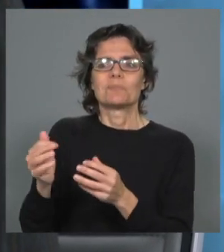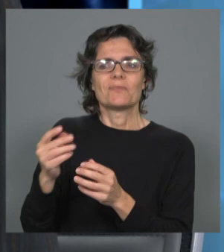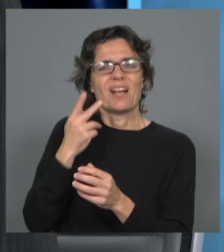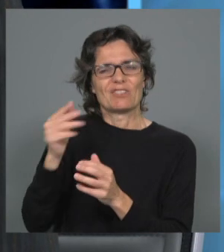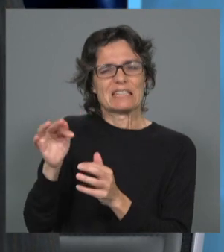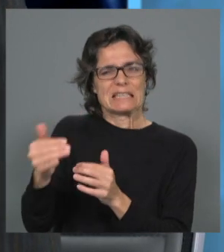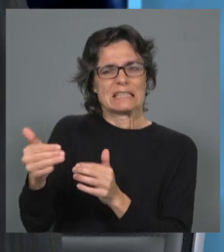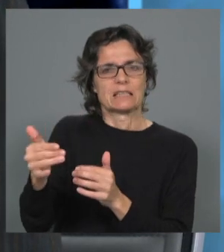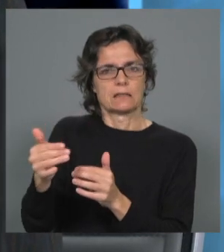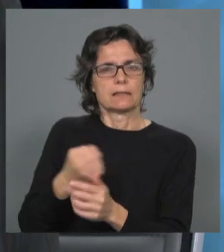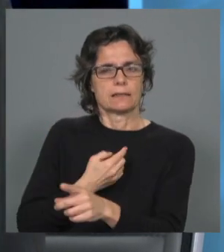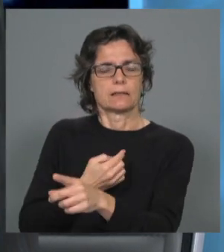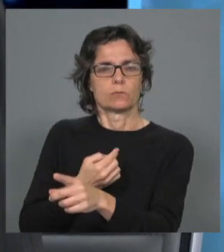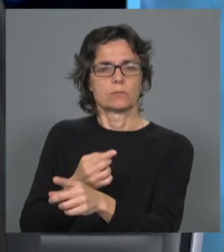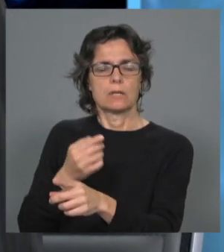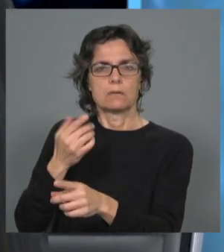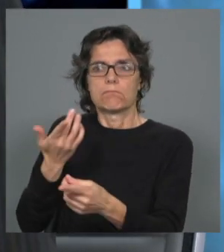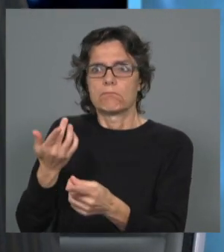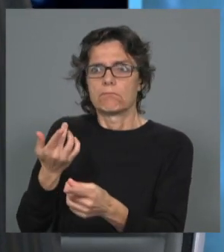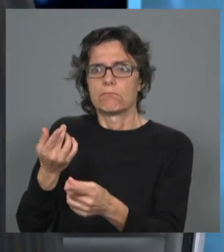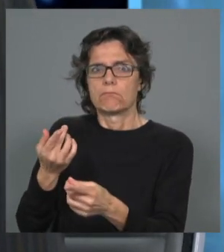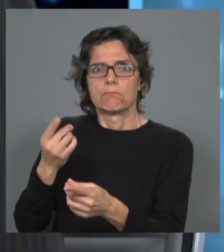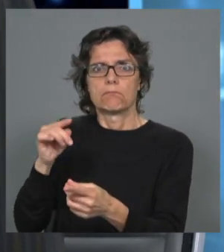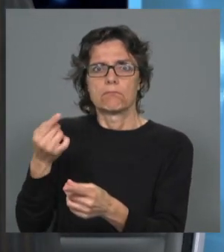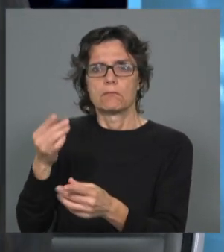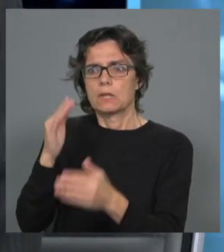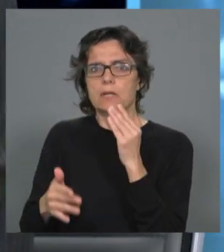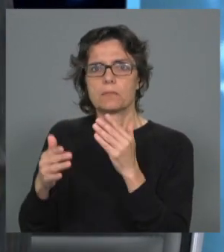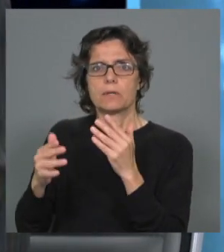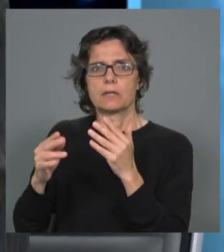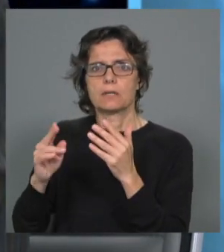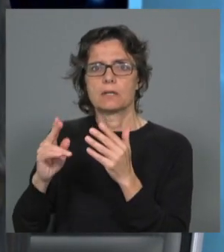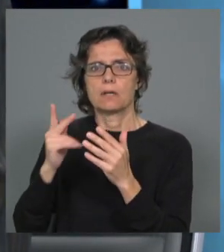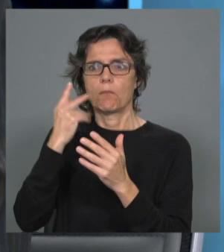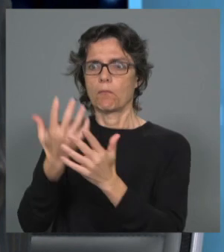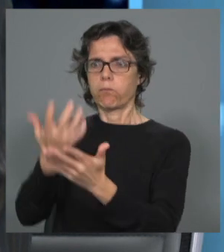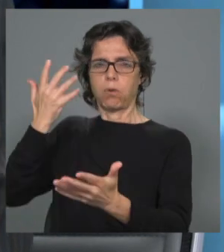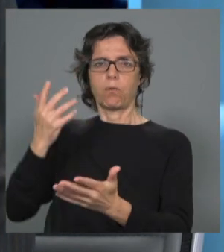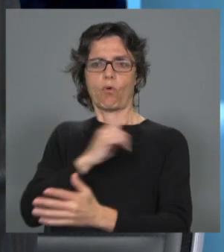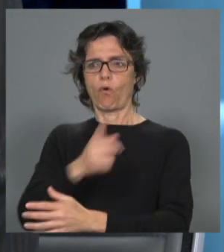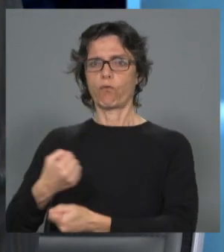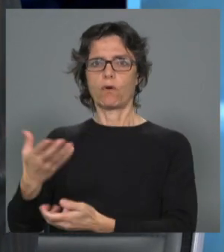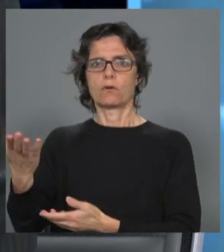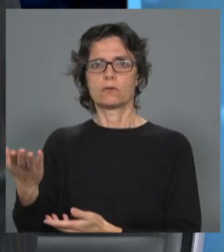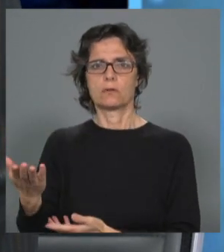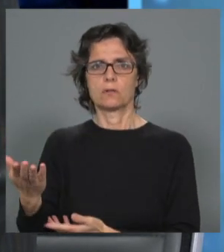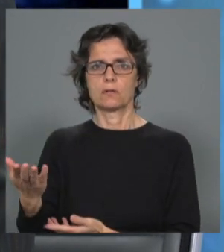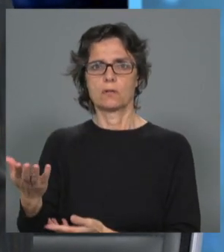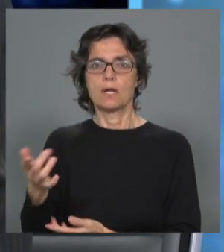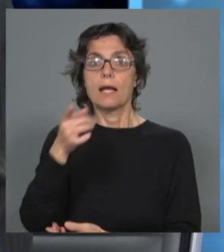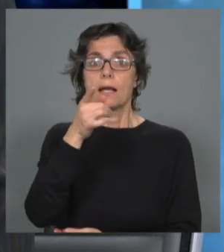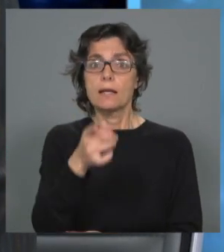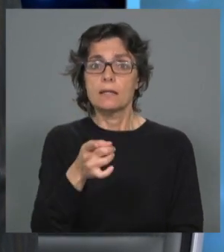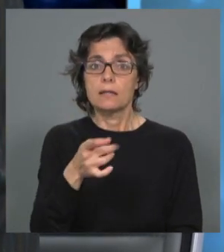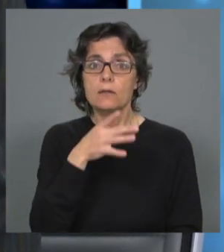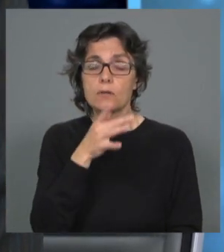vezes conseguimos, inexplicavelmente, reverter a situação? Eu, quando estou a falar disto, é para dar ênfase ao que a